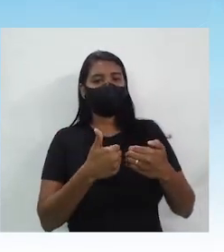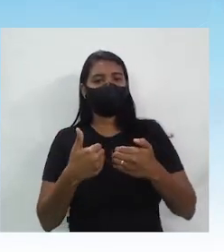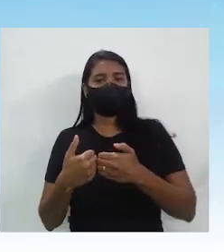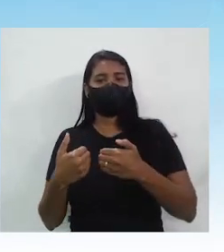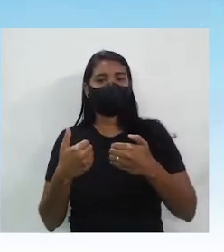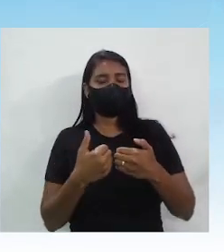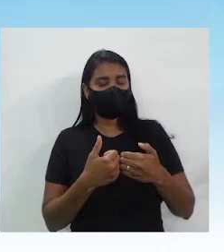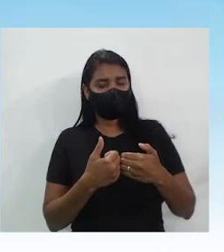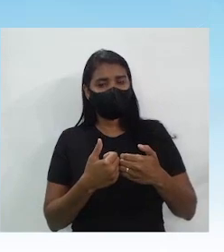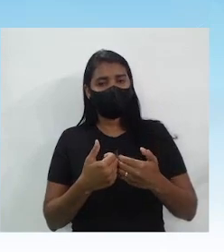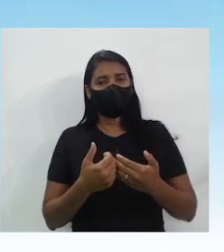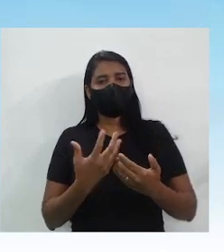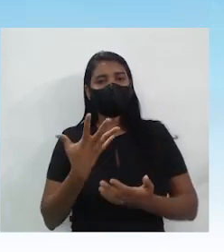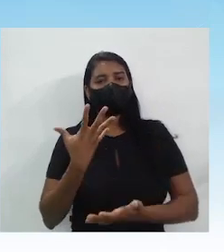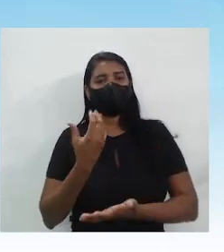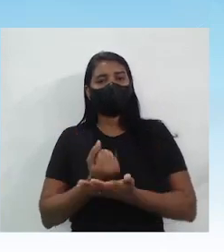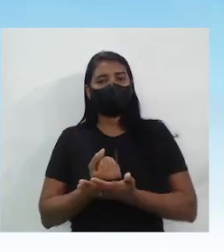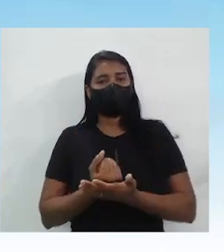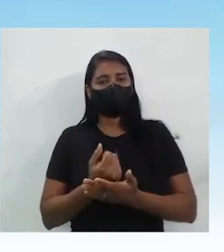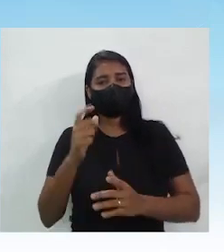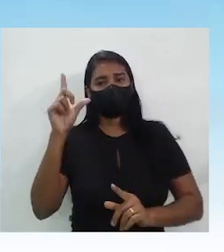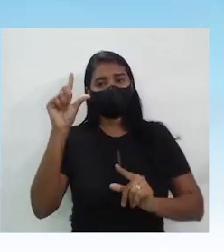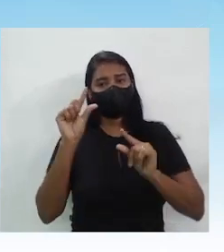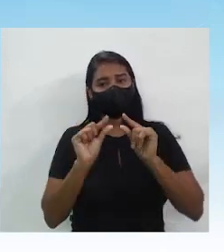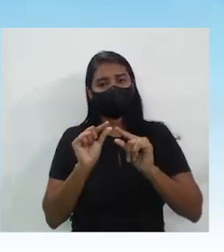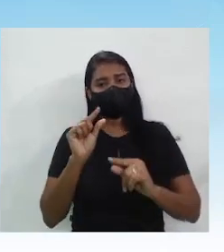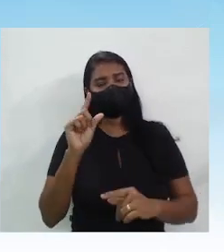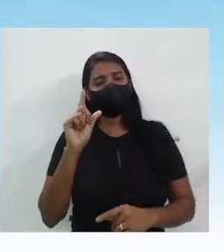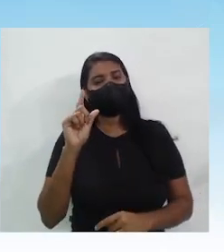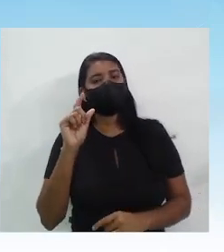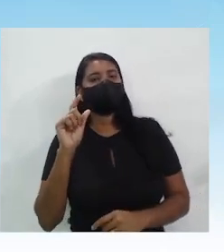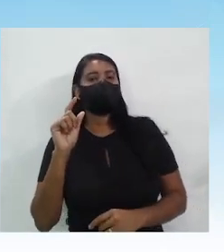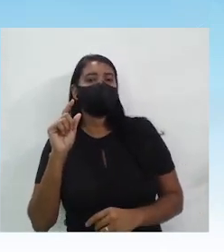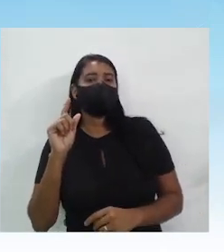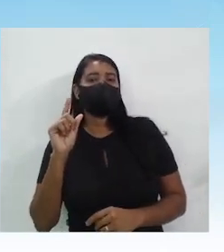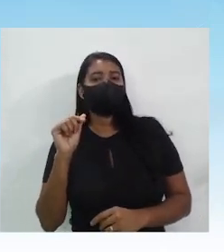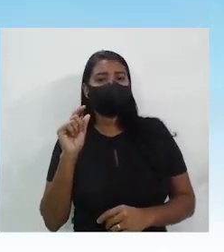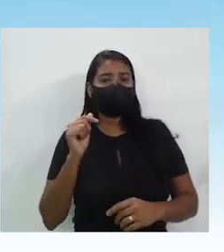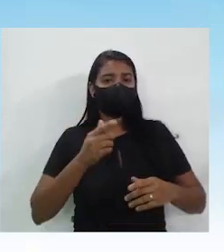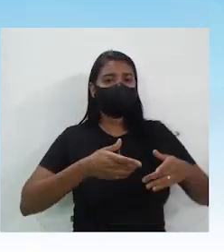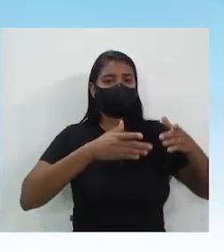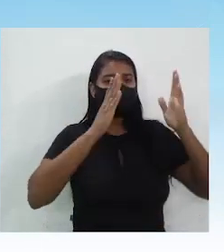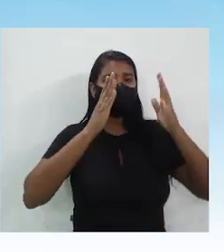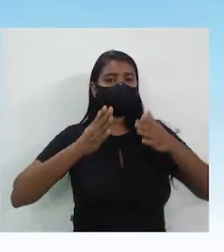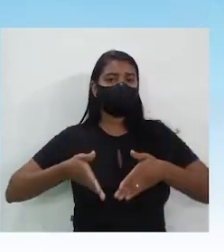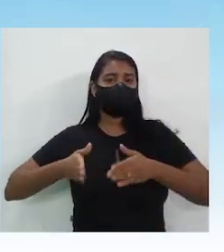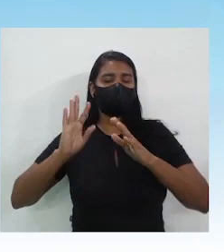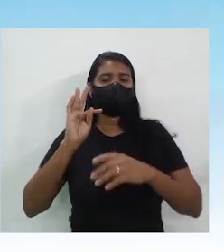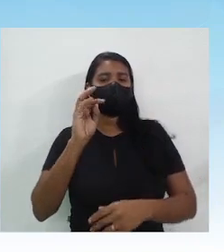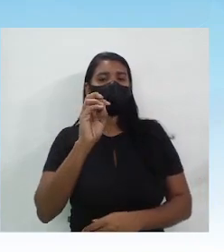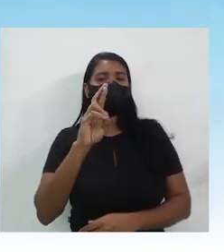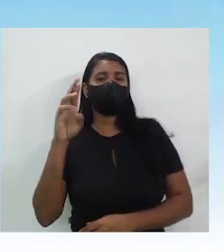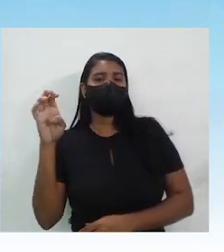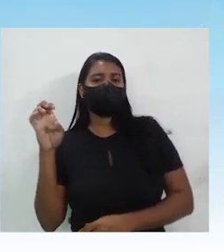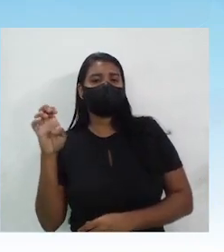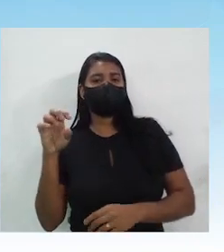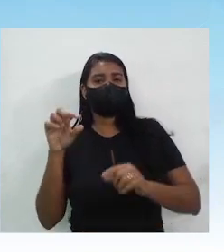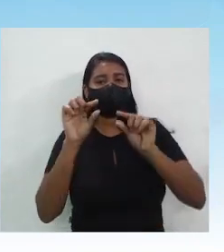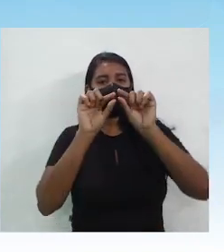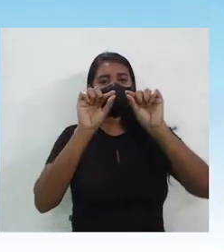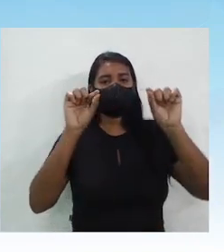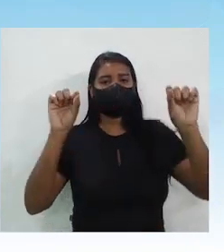regiões de consumo, reduzindo também o custo com as torres e também as linhas